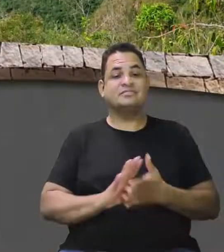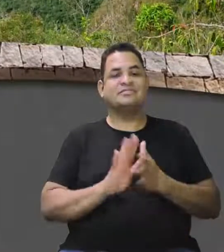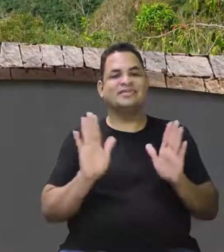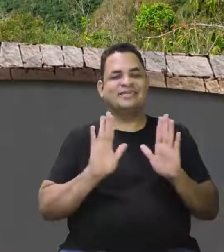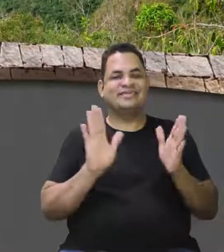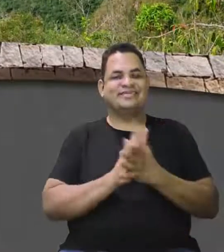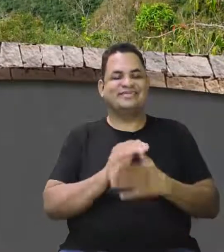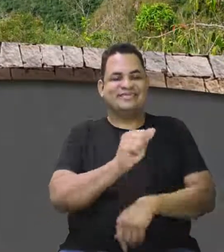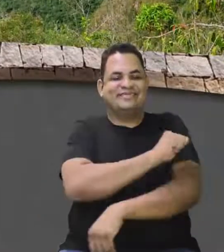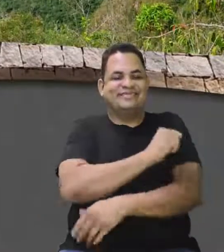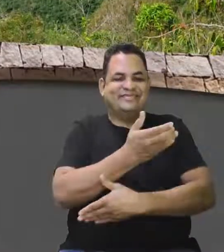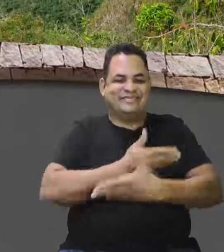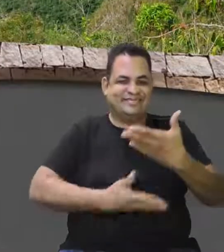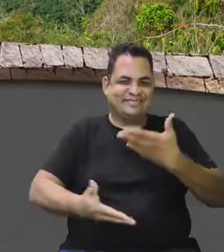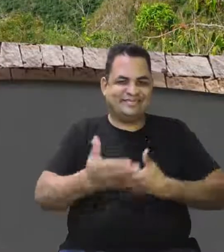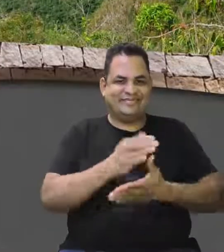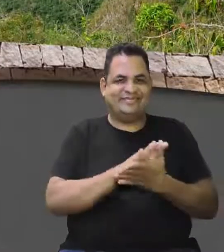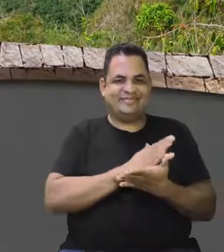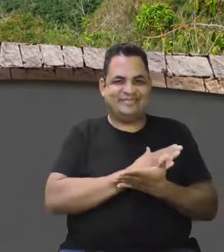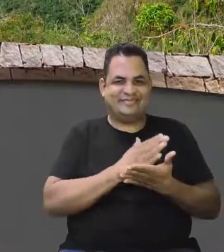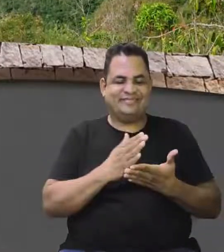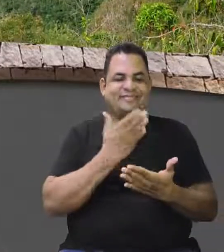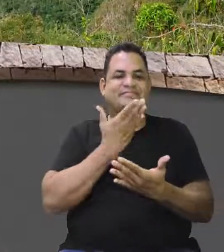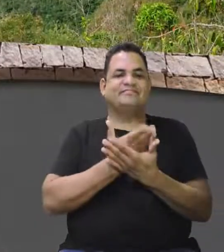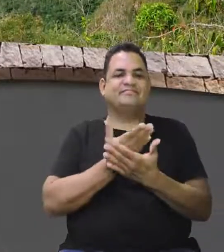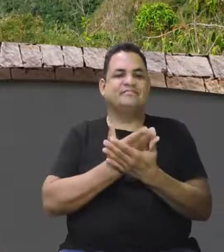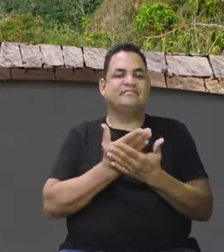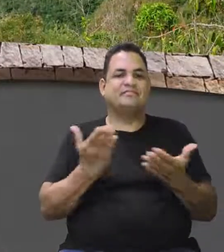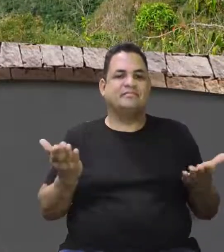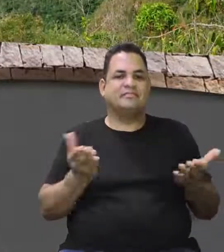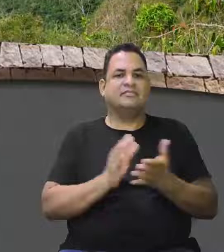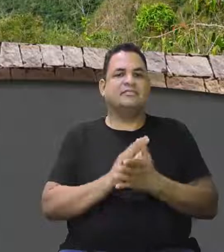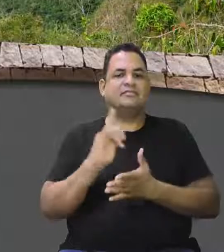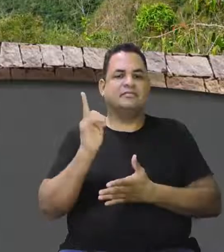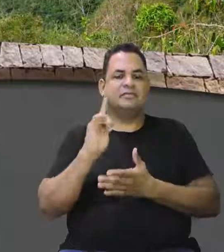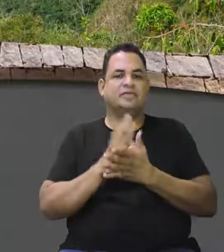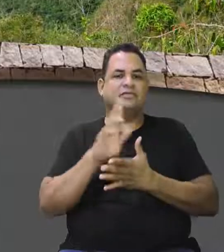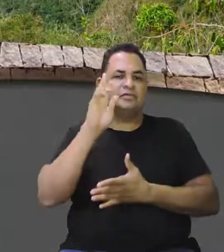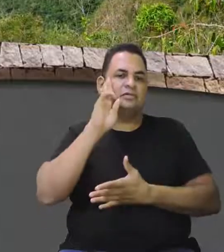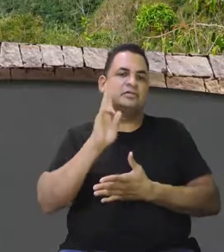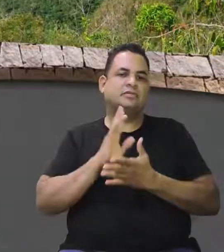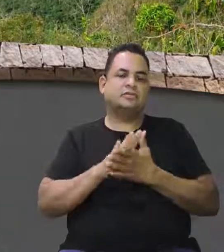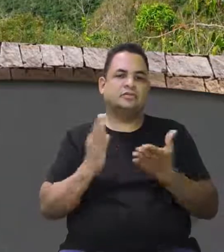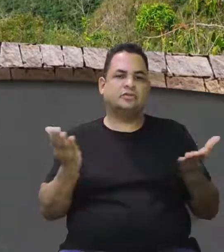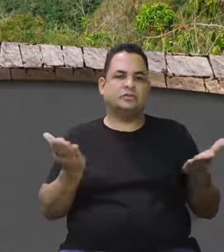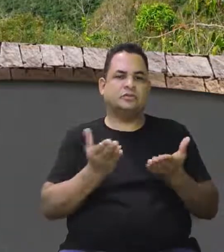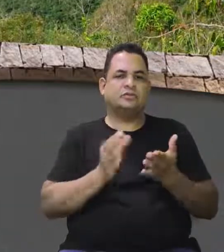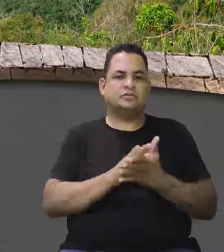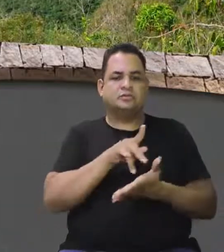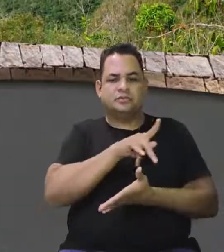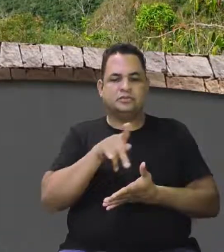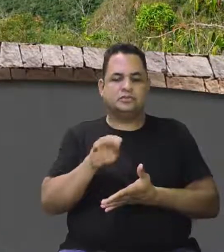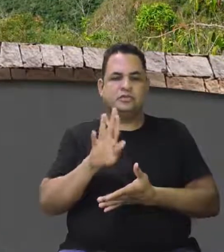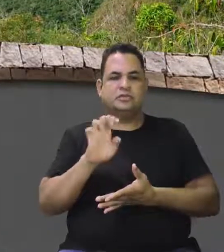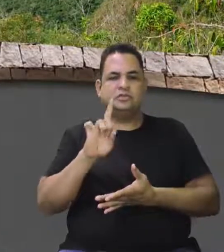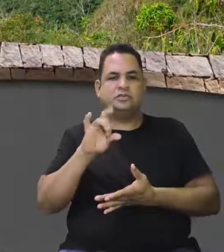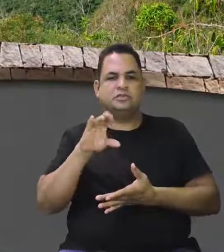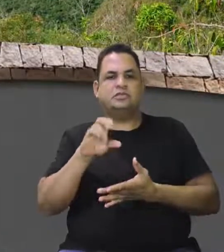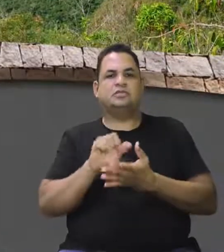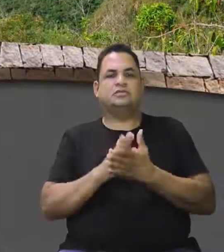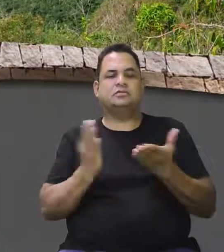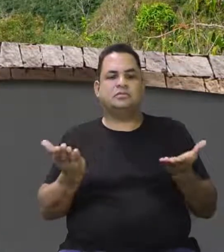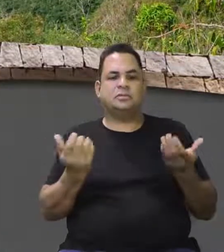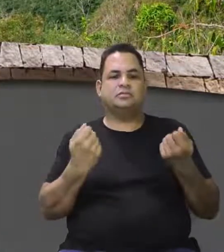E aí, galerinha da Mediação Tecnológica, começando aí mais uma aula de Geografia de Rondônia e hoje aqui o professor Rogério, para a